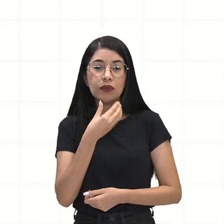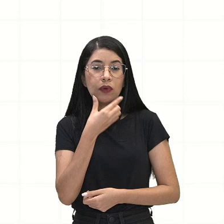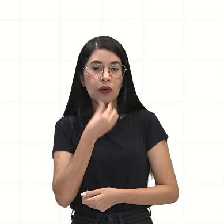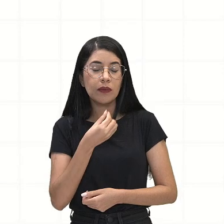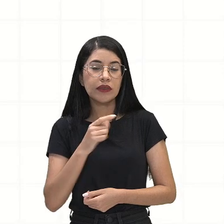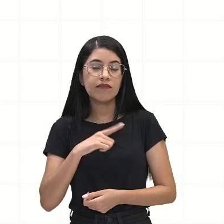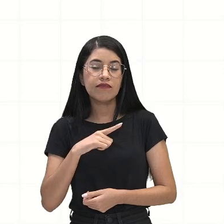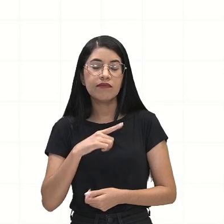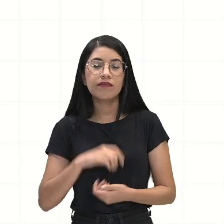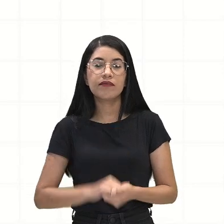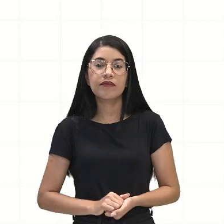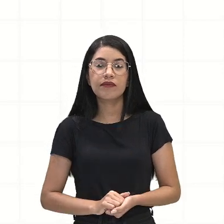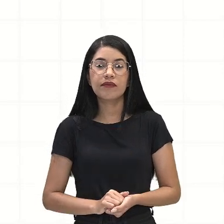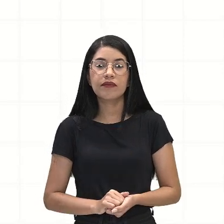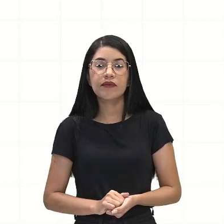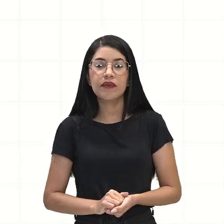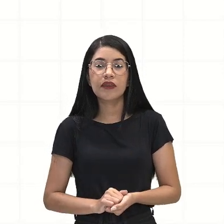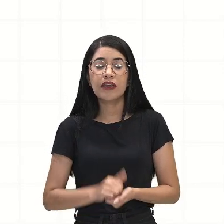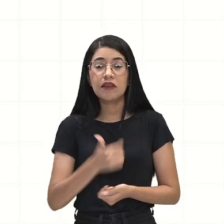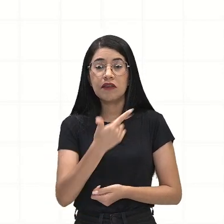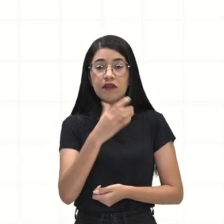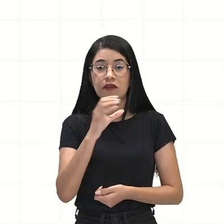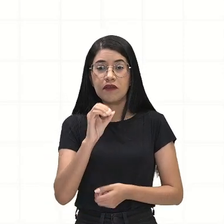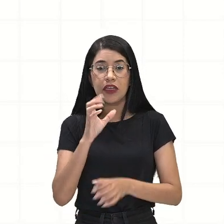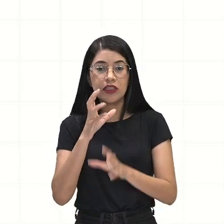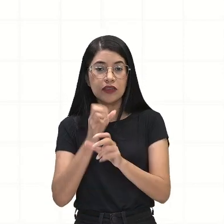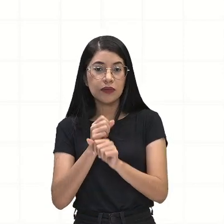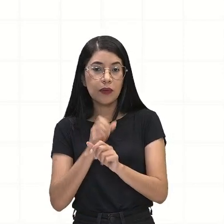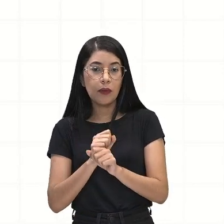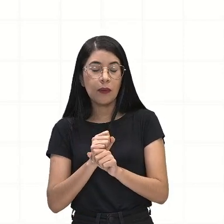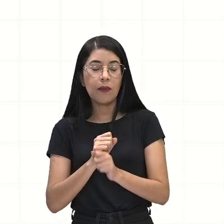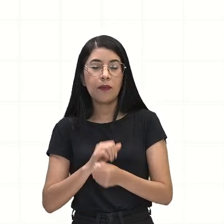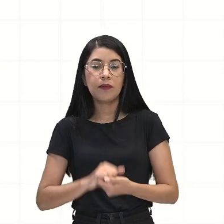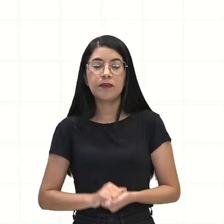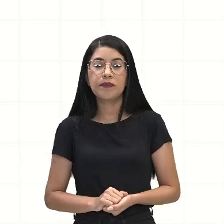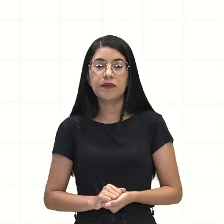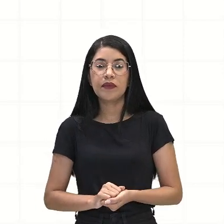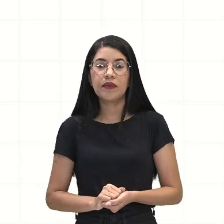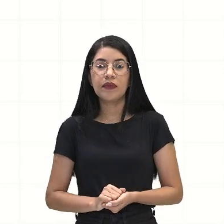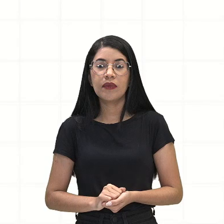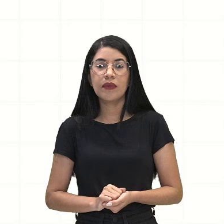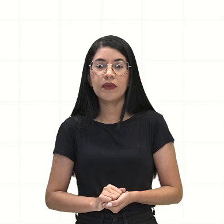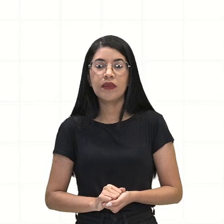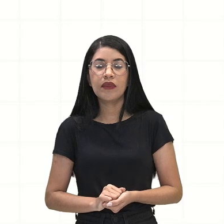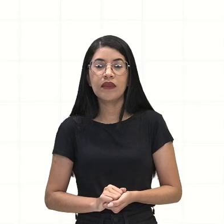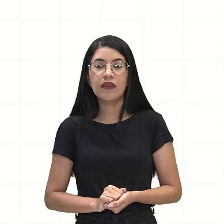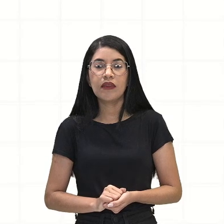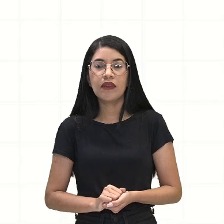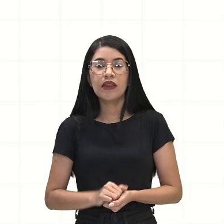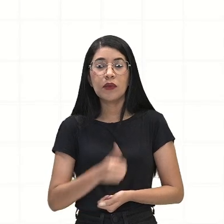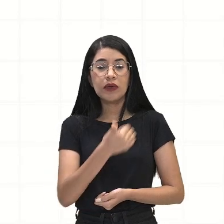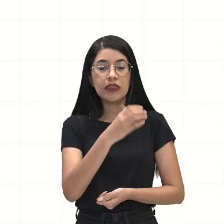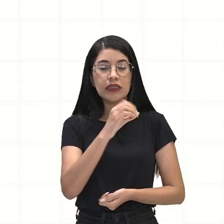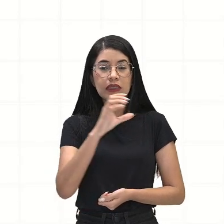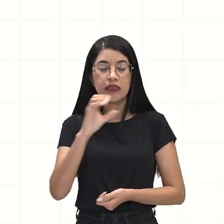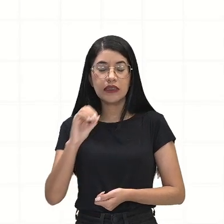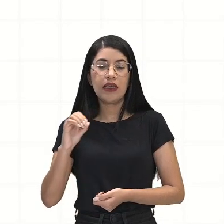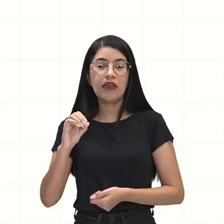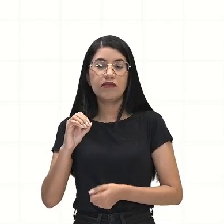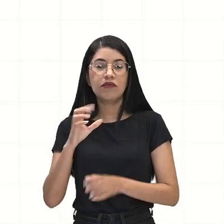masculino? Do sexo masculino, eu tenho 20 pessoas. E o total é meu espaço amostral de